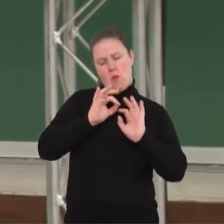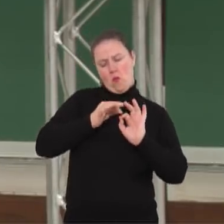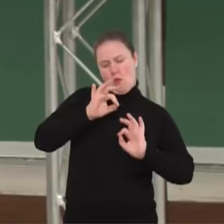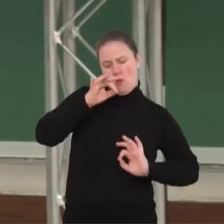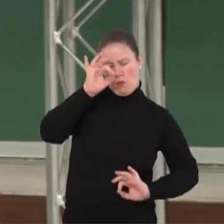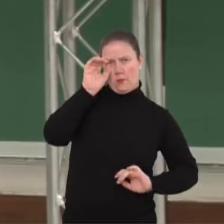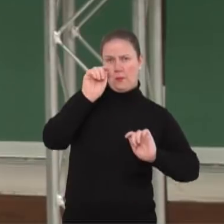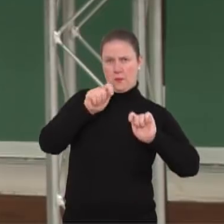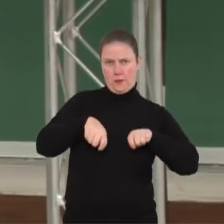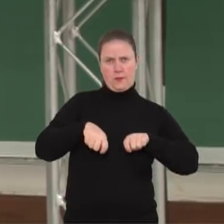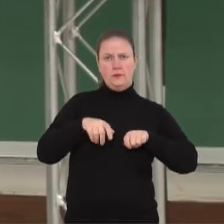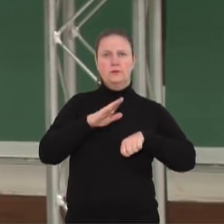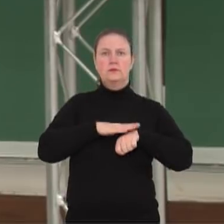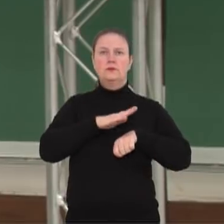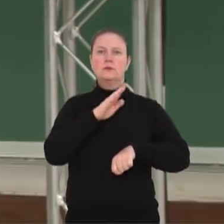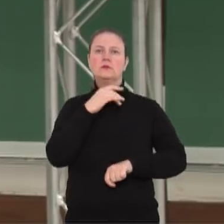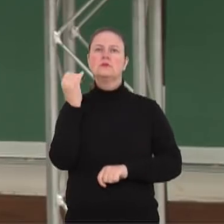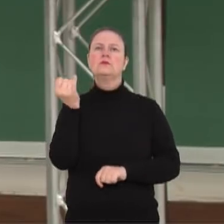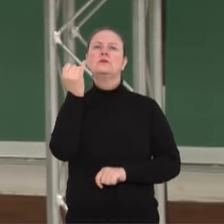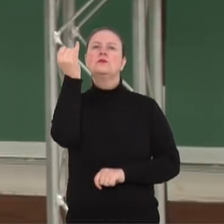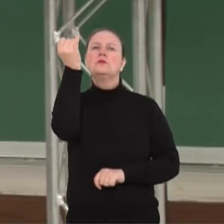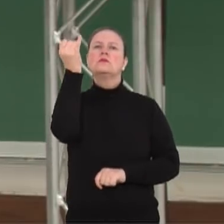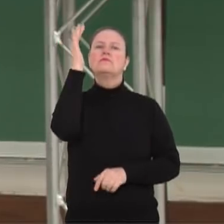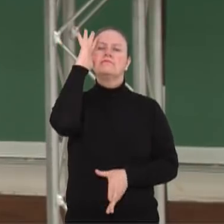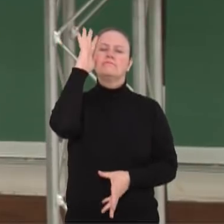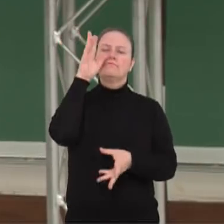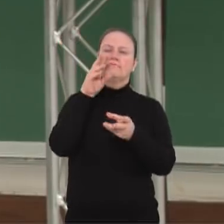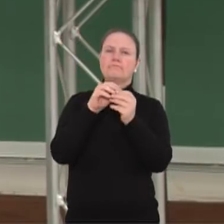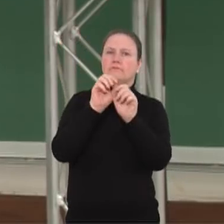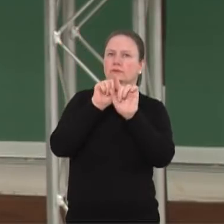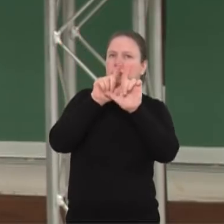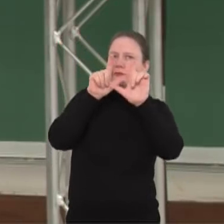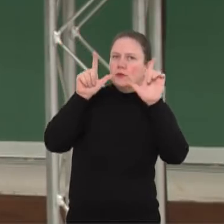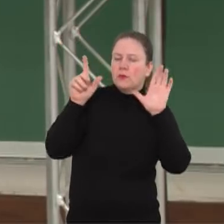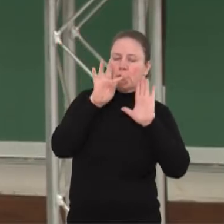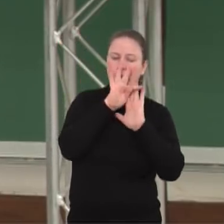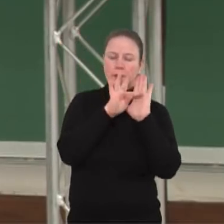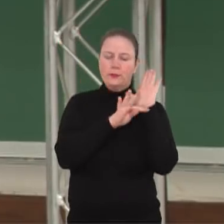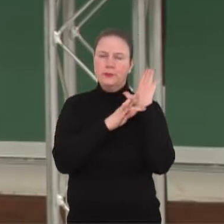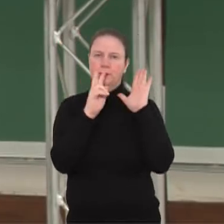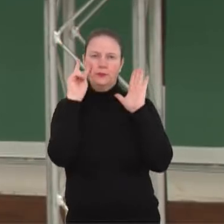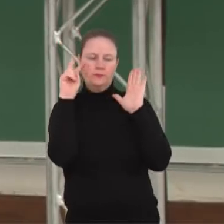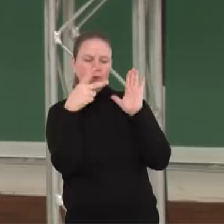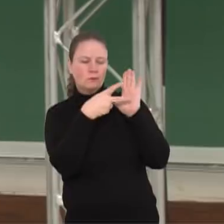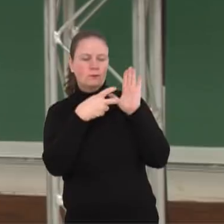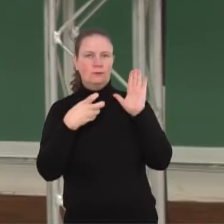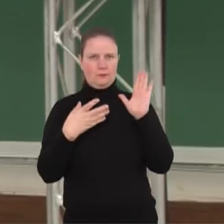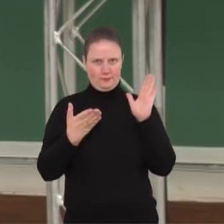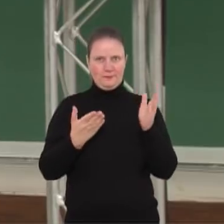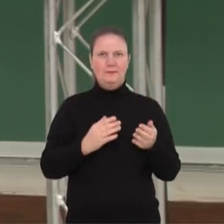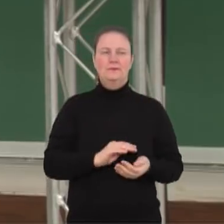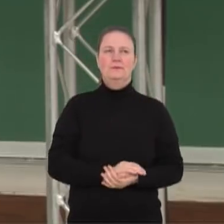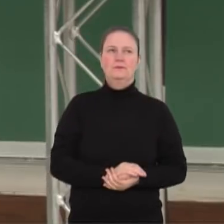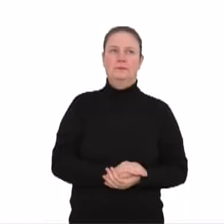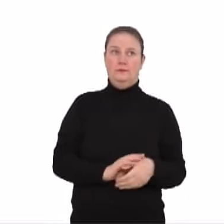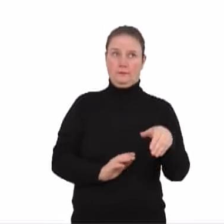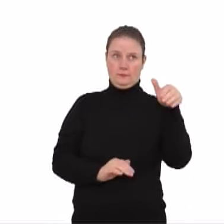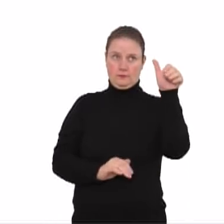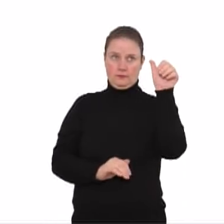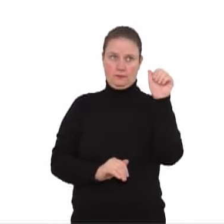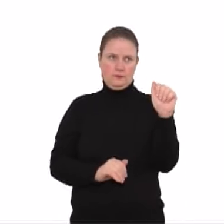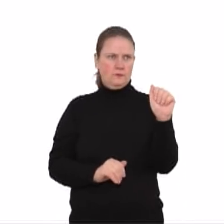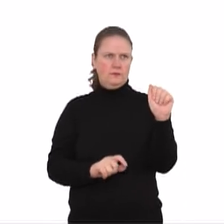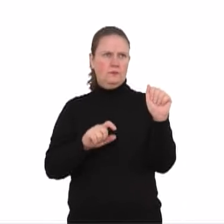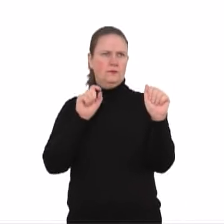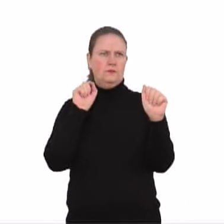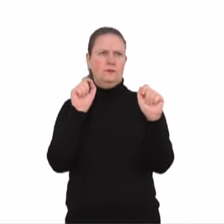ainda. O que é importante? Você entender a pergunta, entender o texto, entender a pergunta. Então let's go. Letra A.